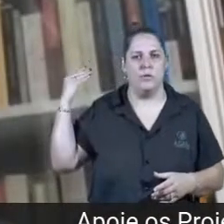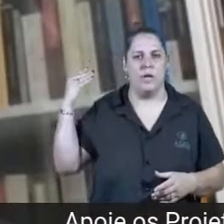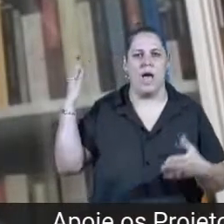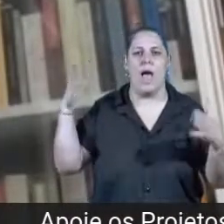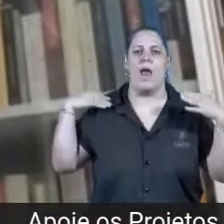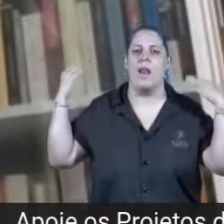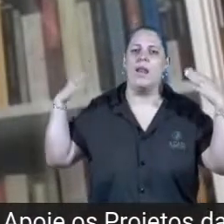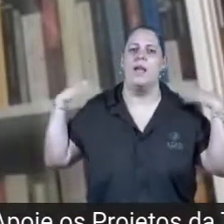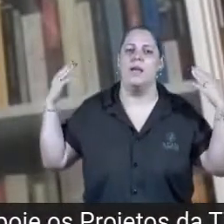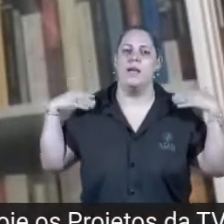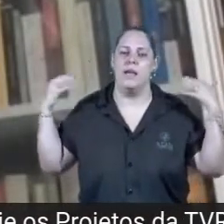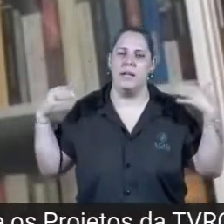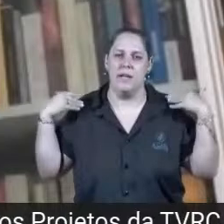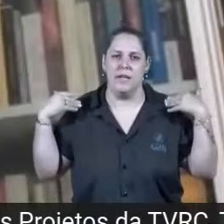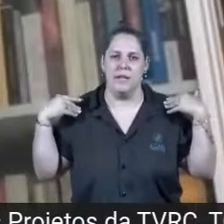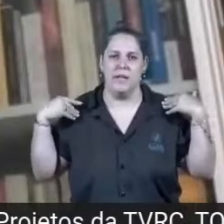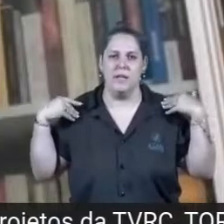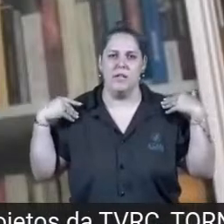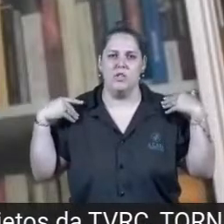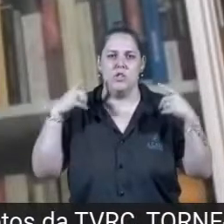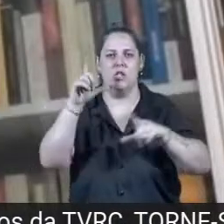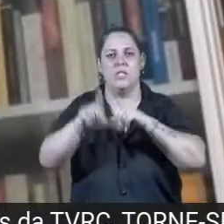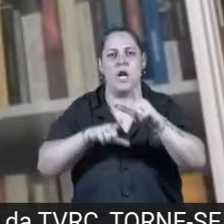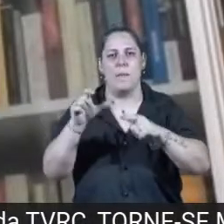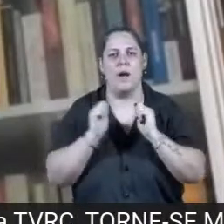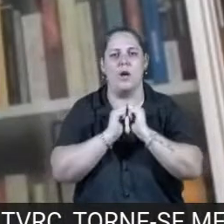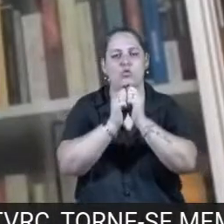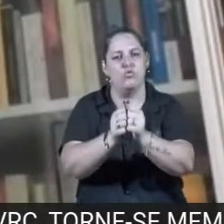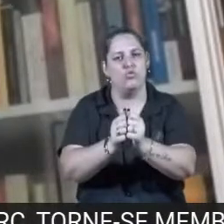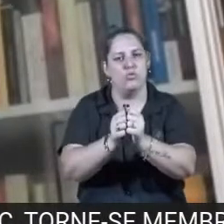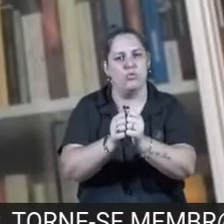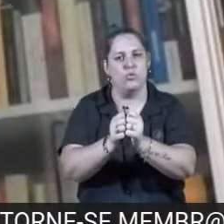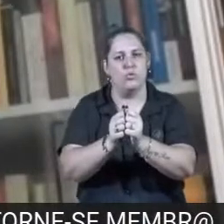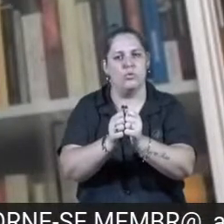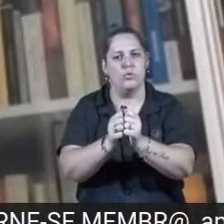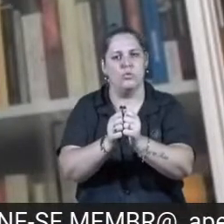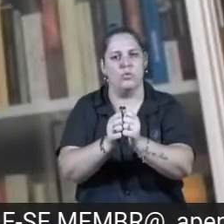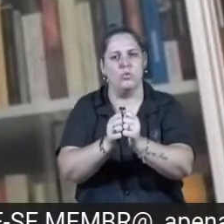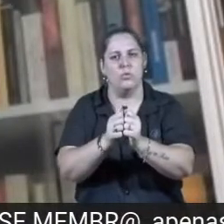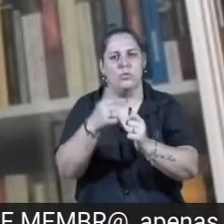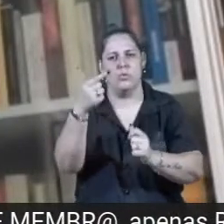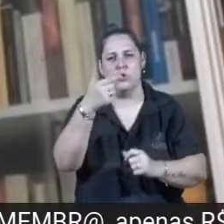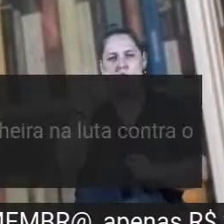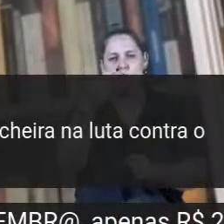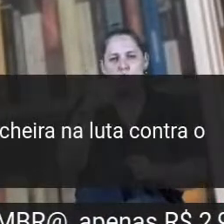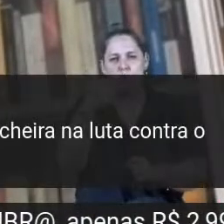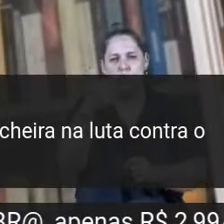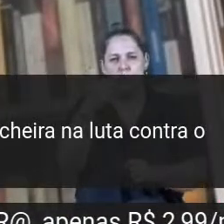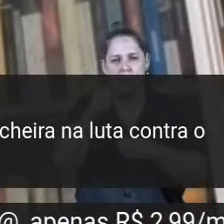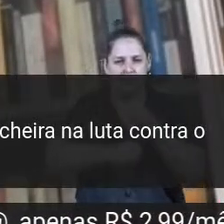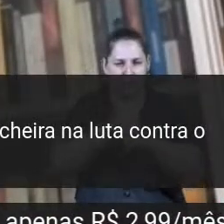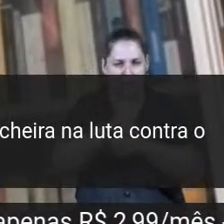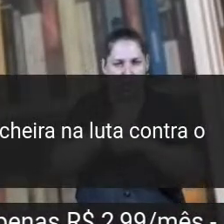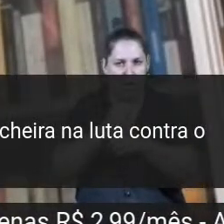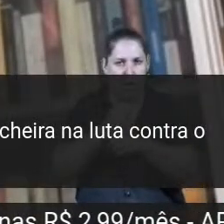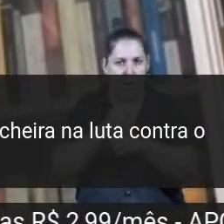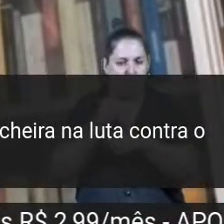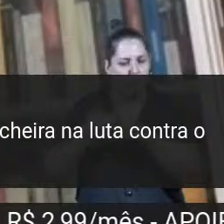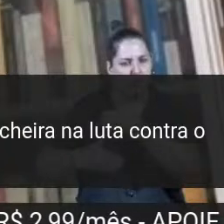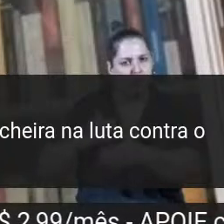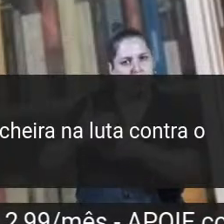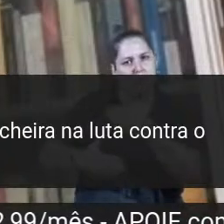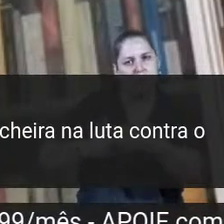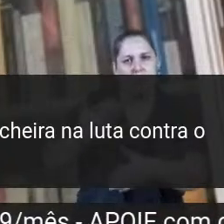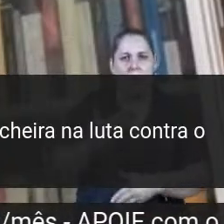de quem eu tive a alegria de ser companheiro ao longo desses últimos 2 anos e companheiros assim